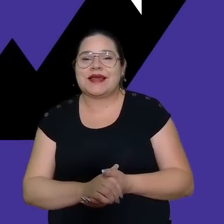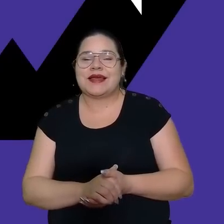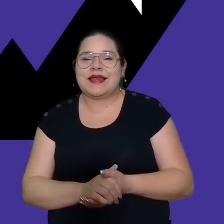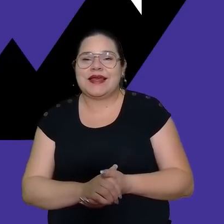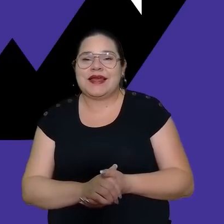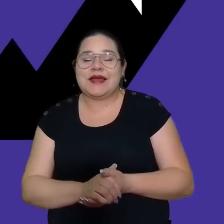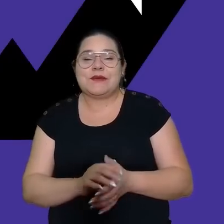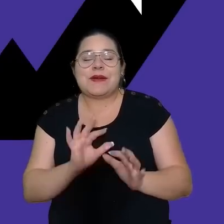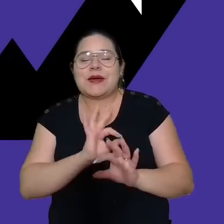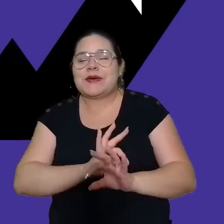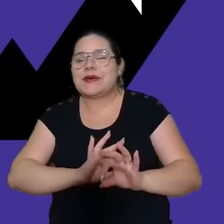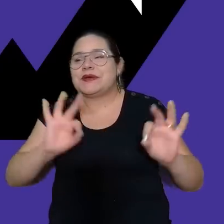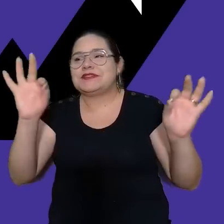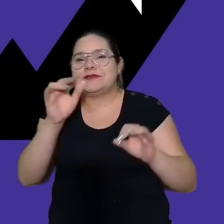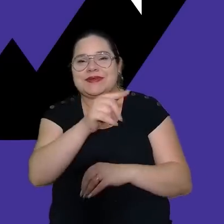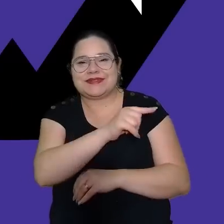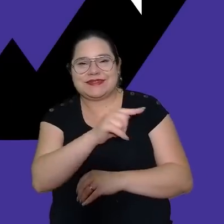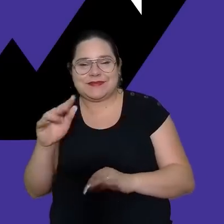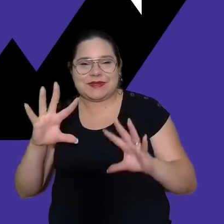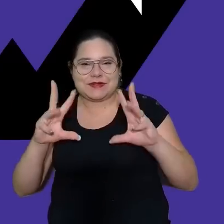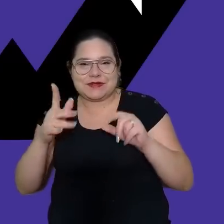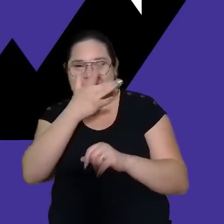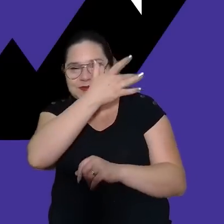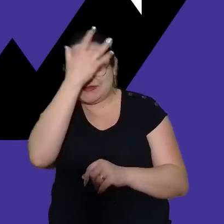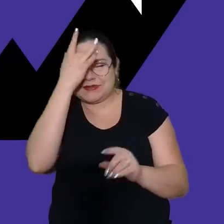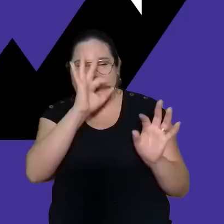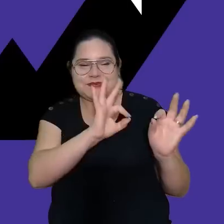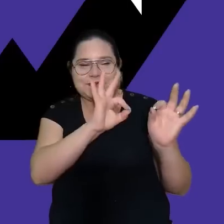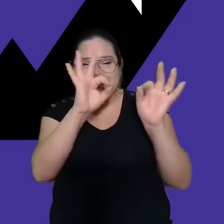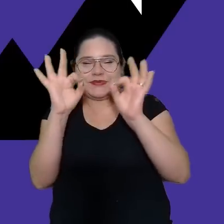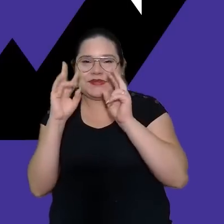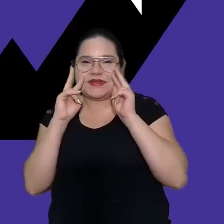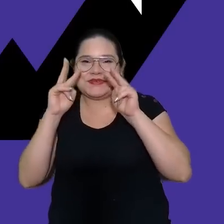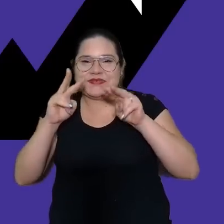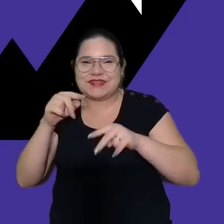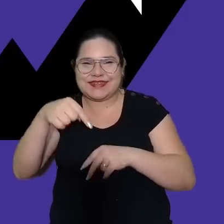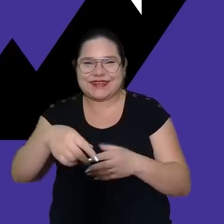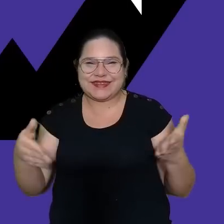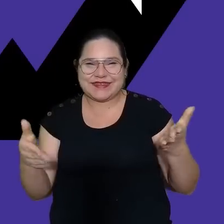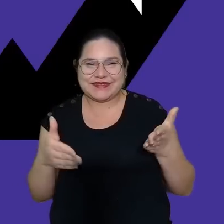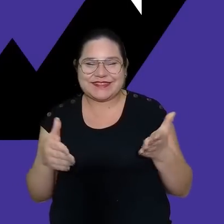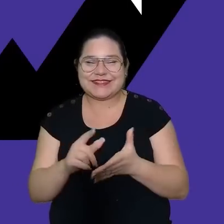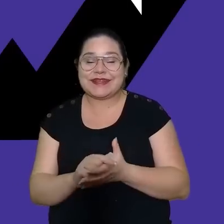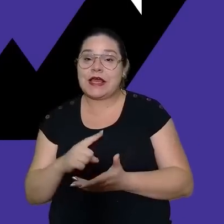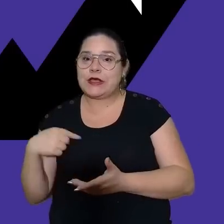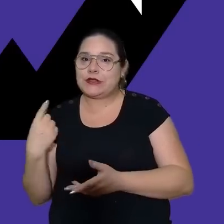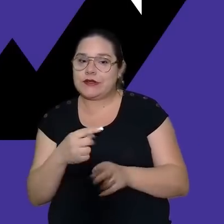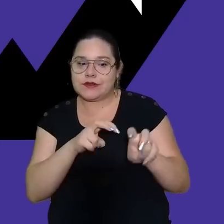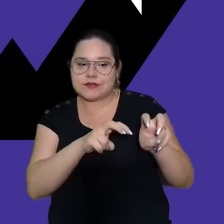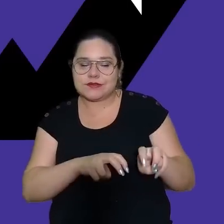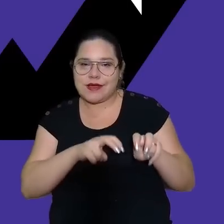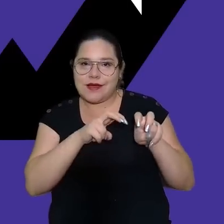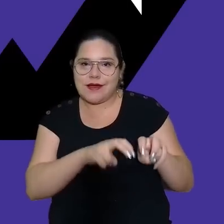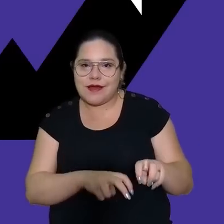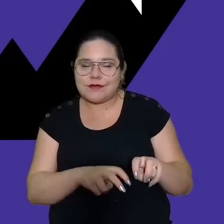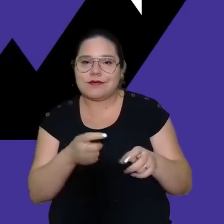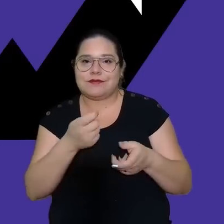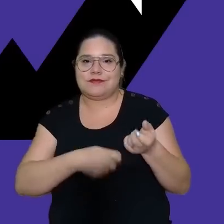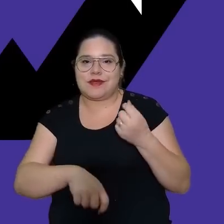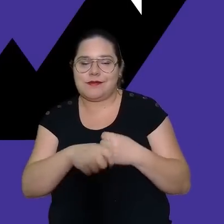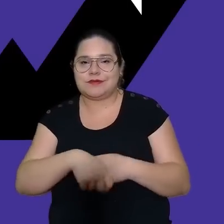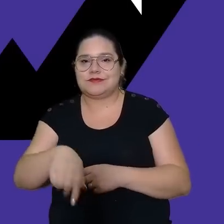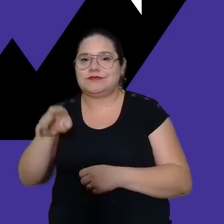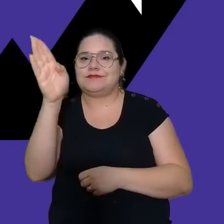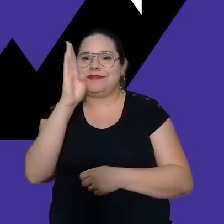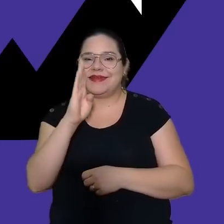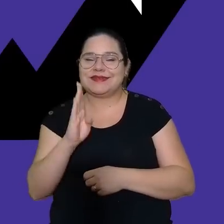os ouvintes, telespectadores. Nós do agro, do agronegócio brasileiro, a